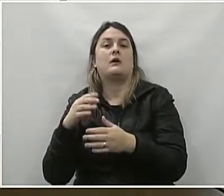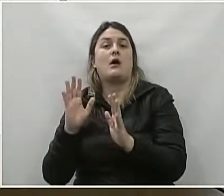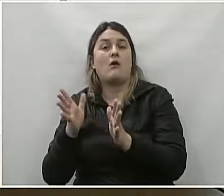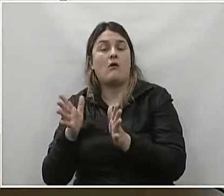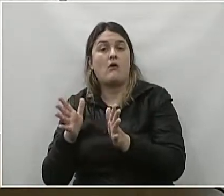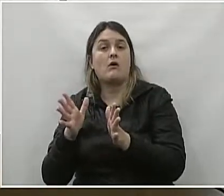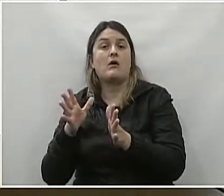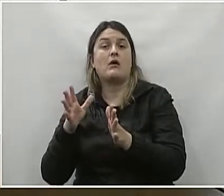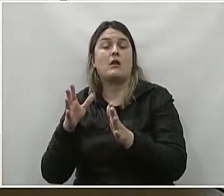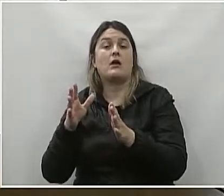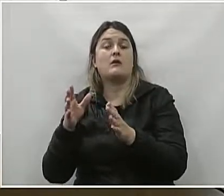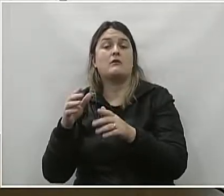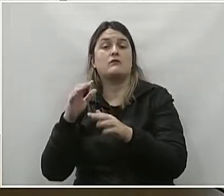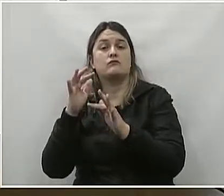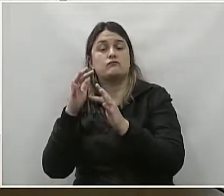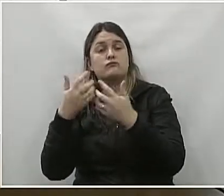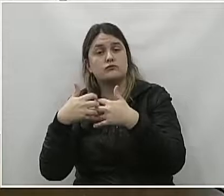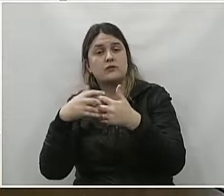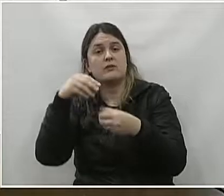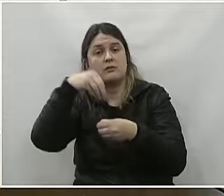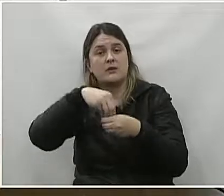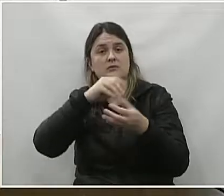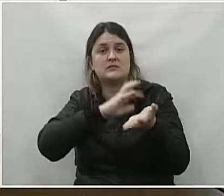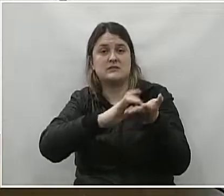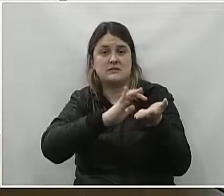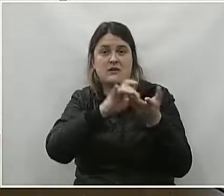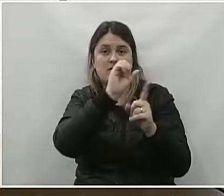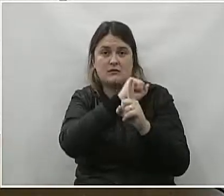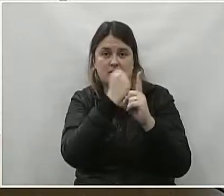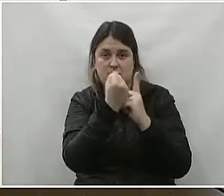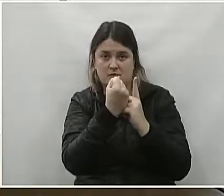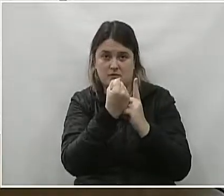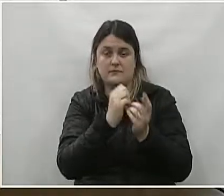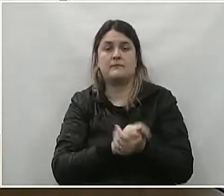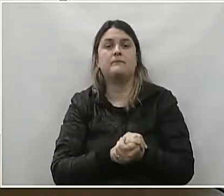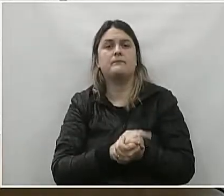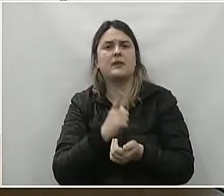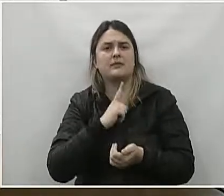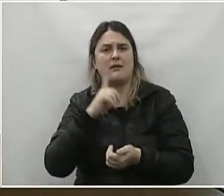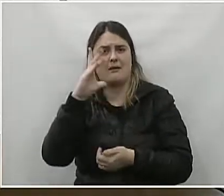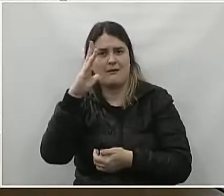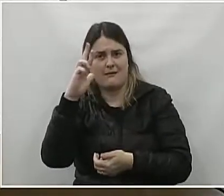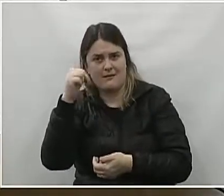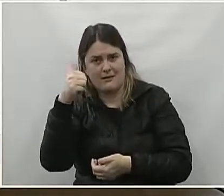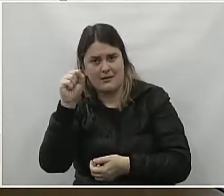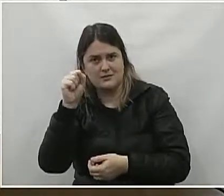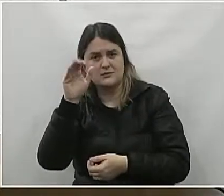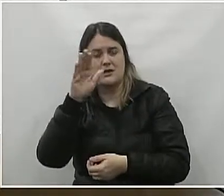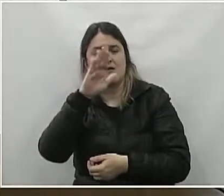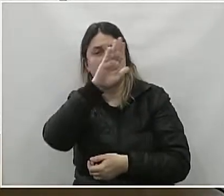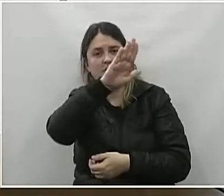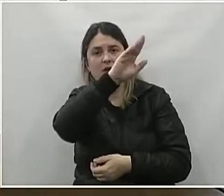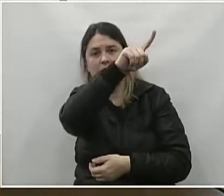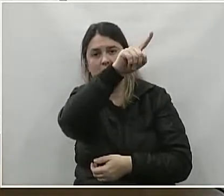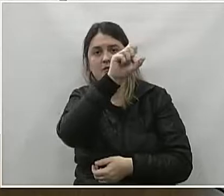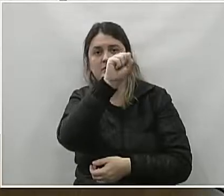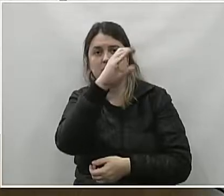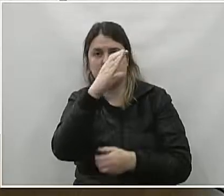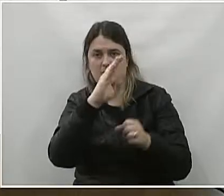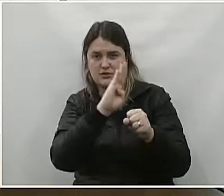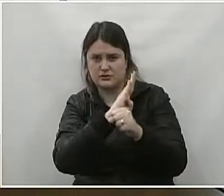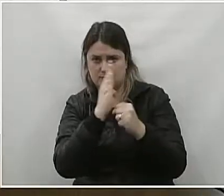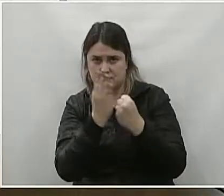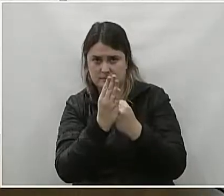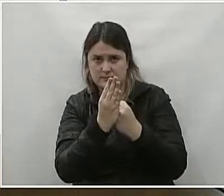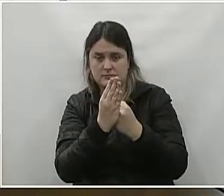momento, é atendida na nossa Secretaria de Assistência Social. Temos um CRAS que fica no distrito de São Cristóvão, na rua Papa João